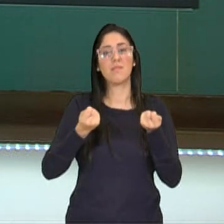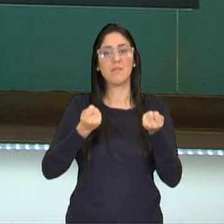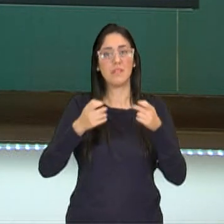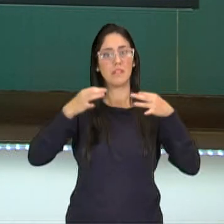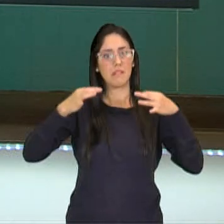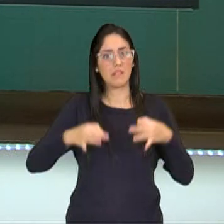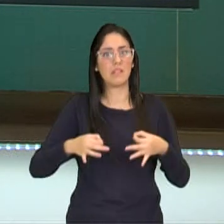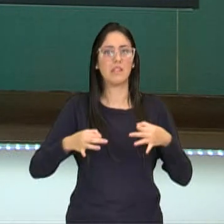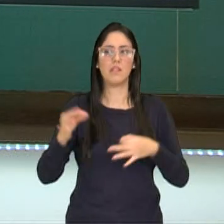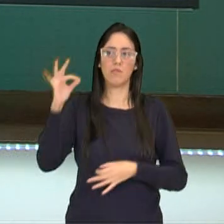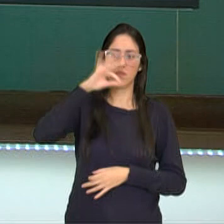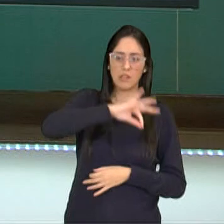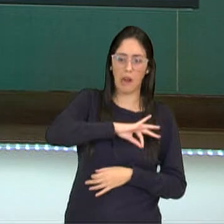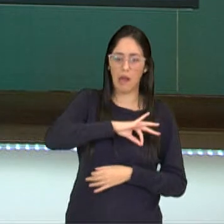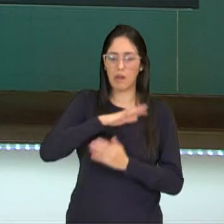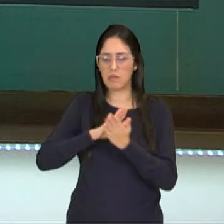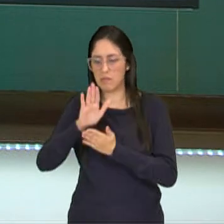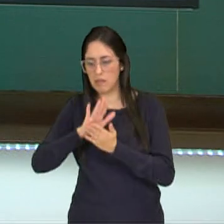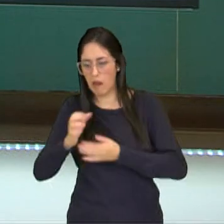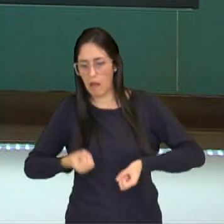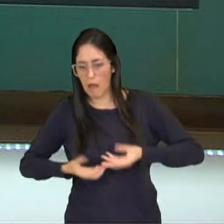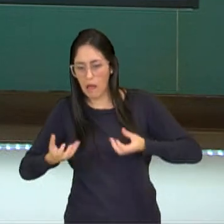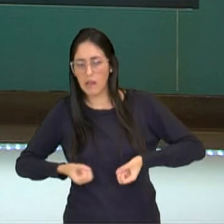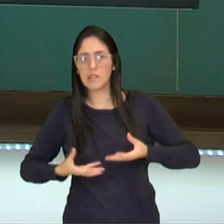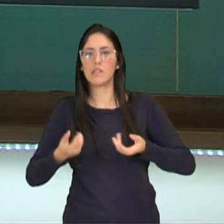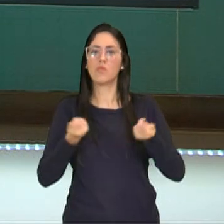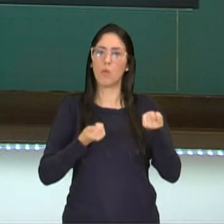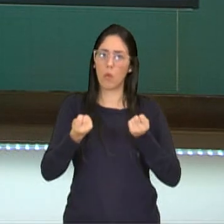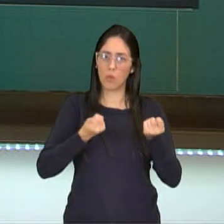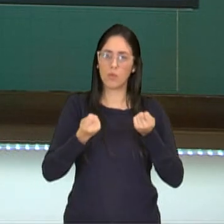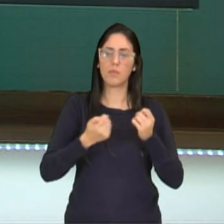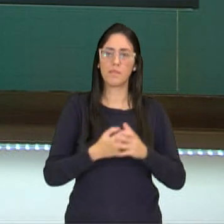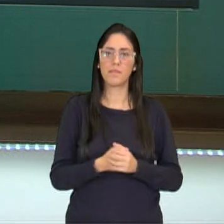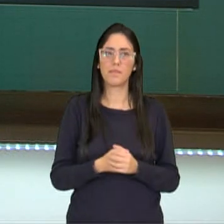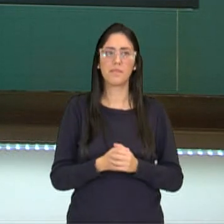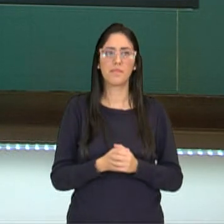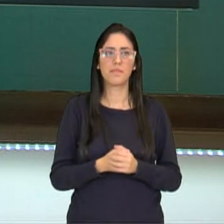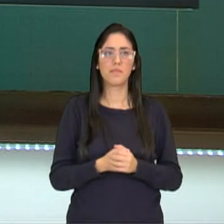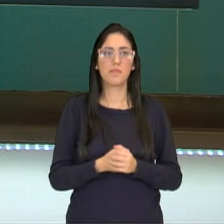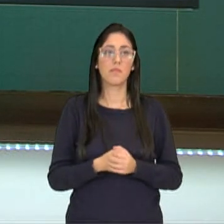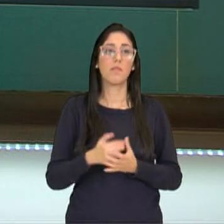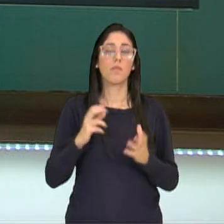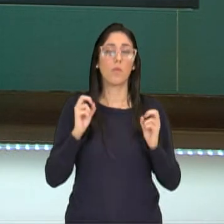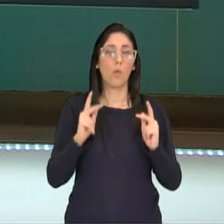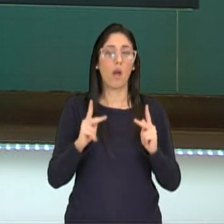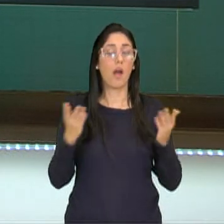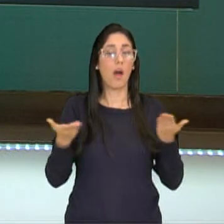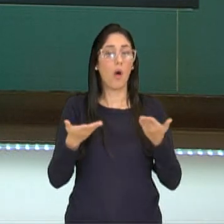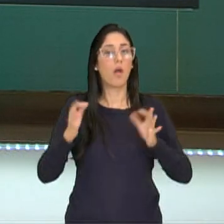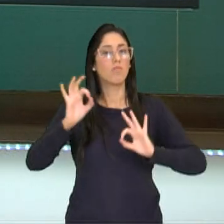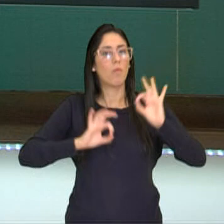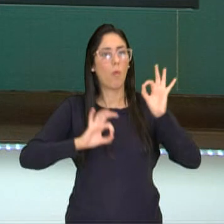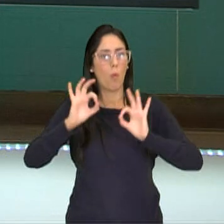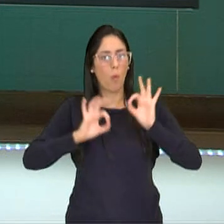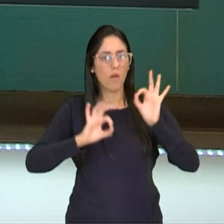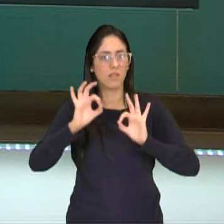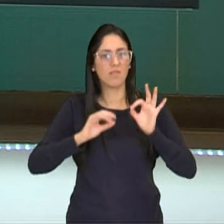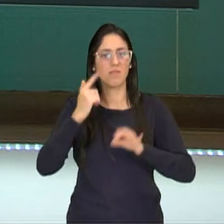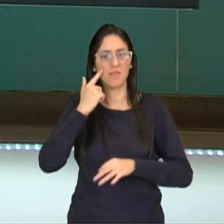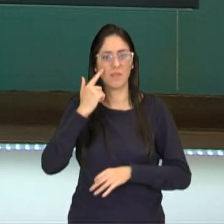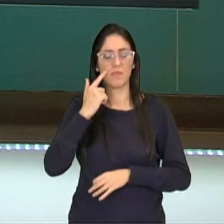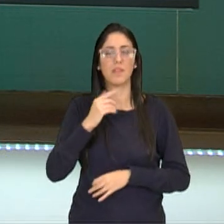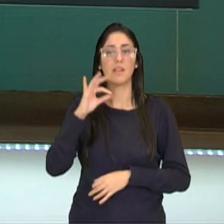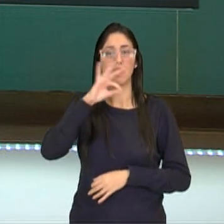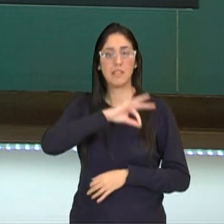tem das receitas e despesas. E agora nós temos ele, depois de crescido aqui, uma organização do que ele tem. Por exemplo, o salário